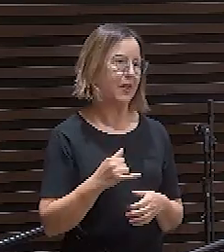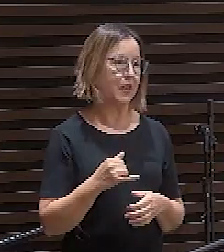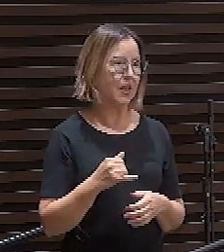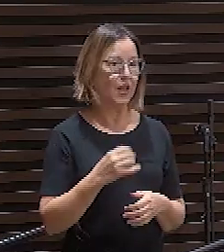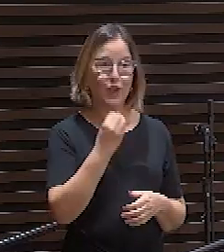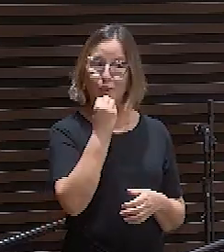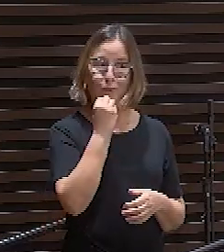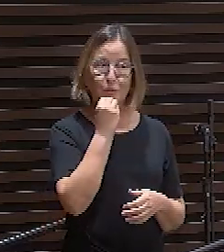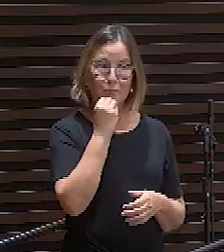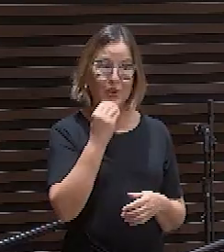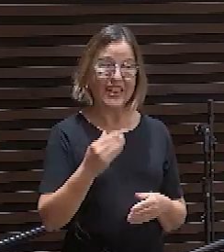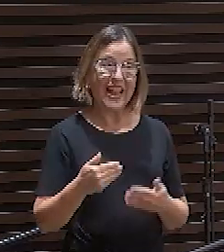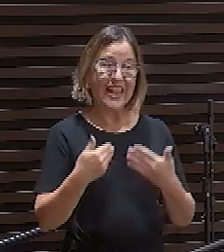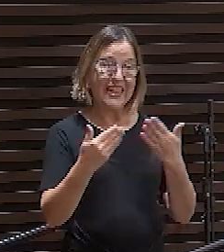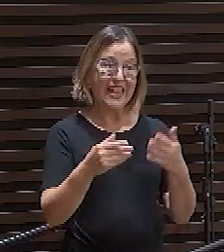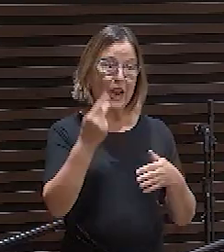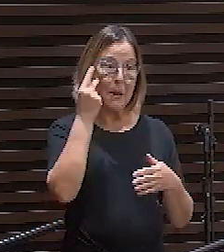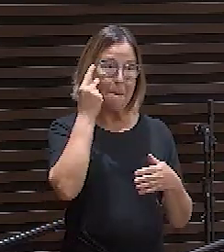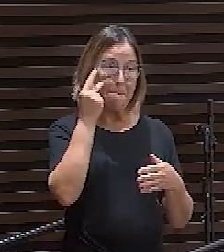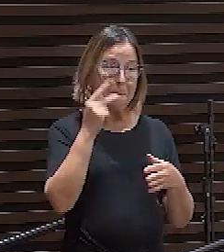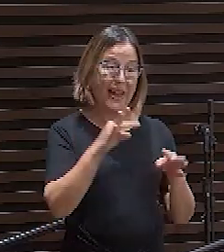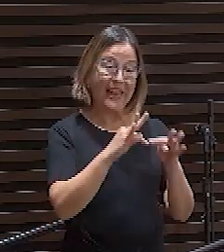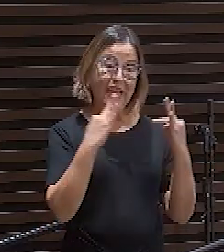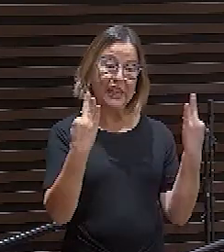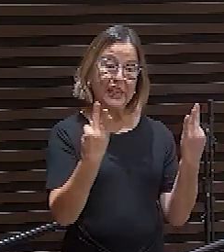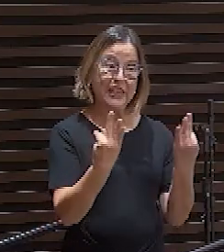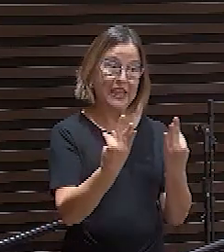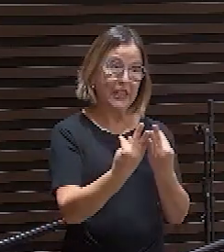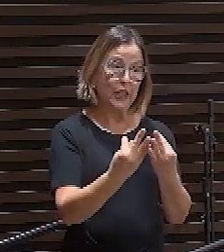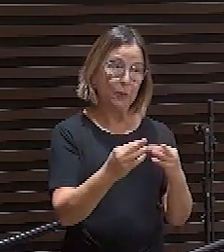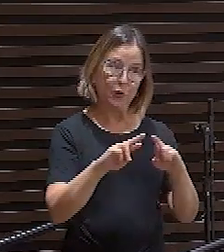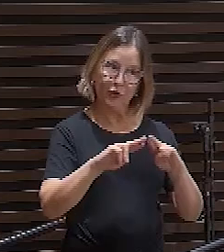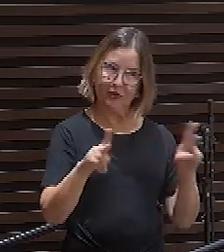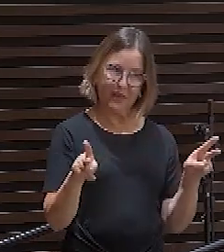O objetivo era garantir que a família estendida